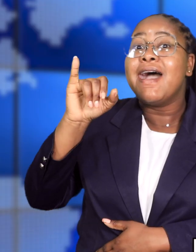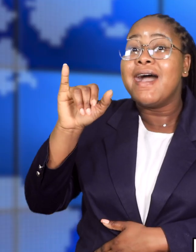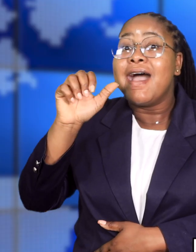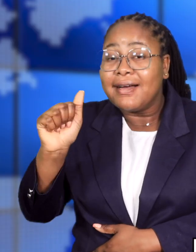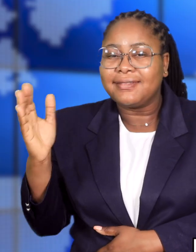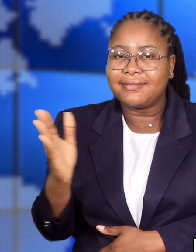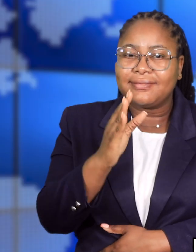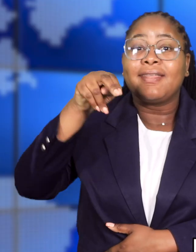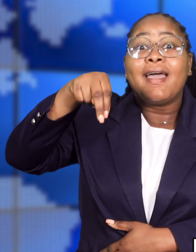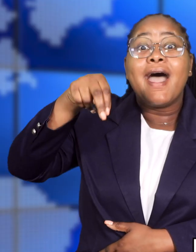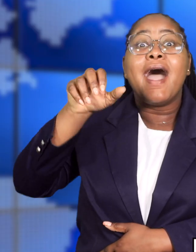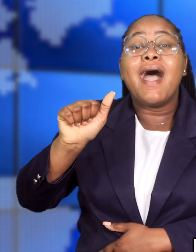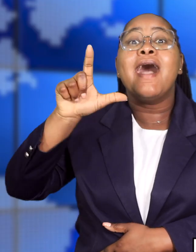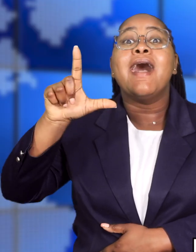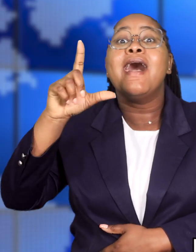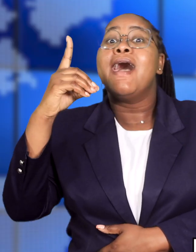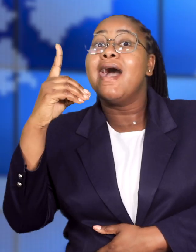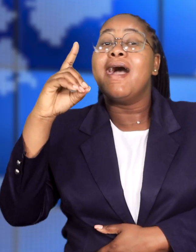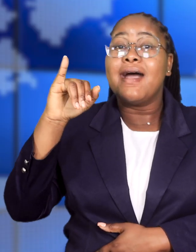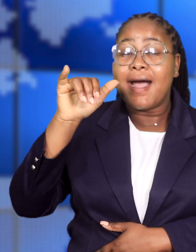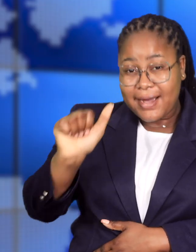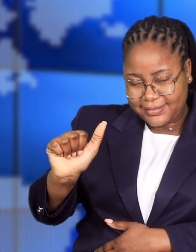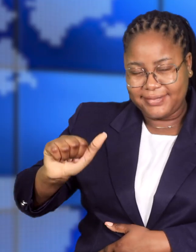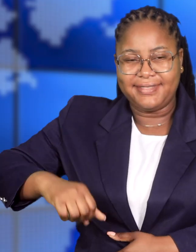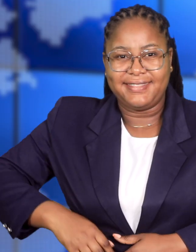Nádia. Kelvin, é contigo.